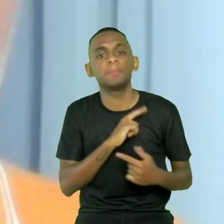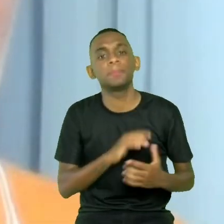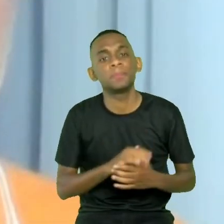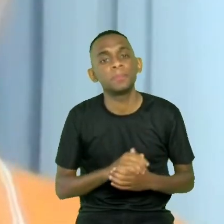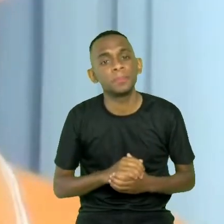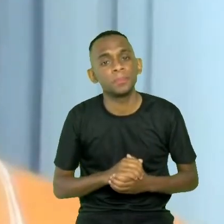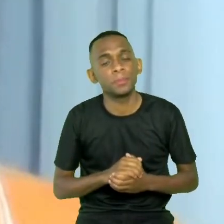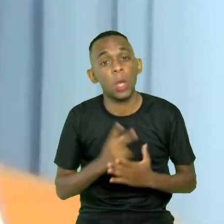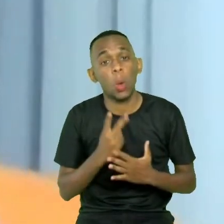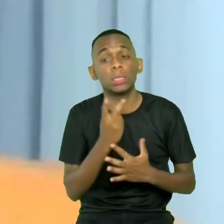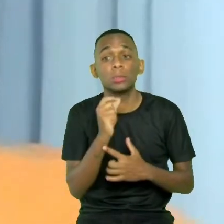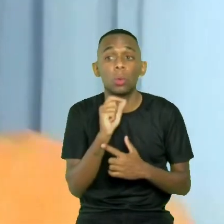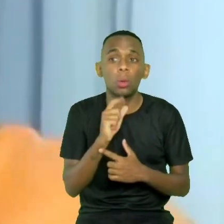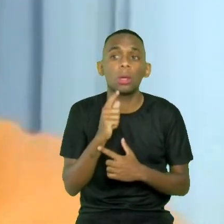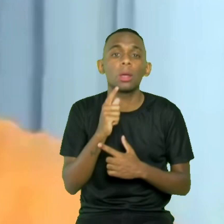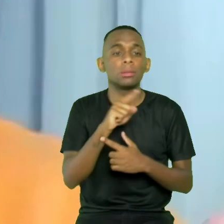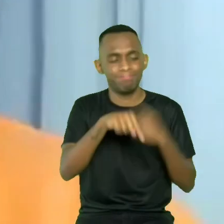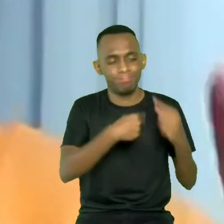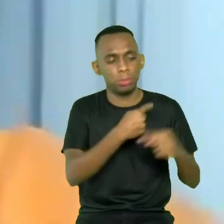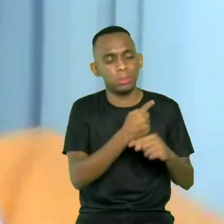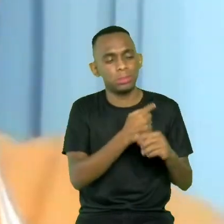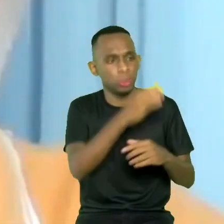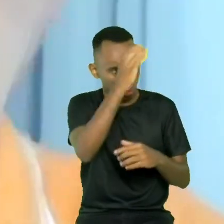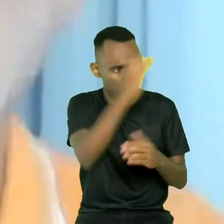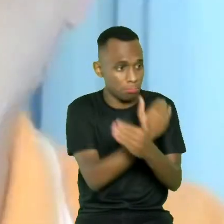E assim que ele morreu, meu pai foi lá